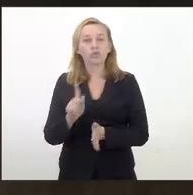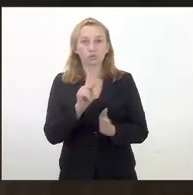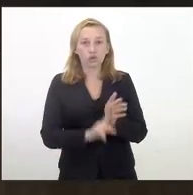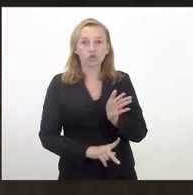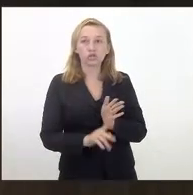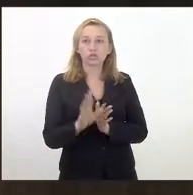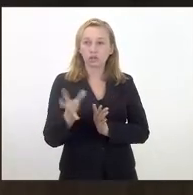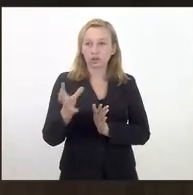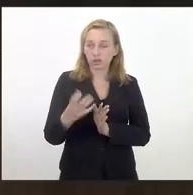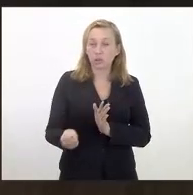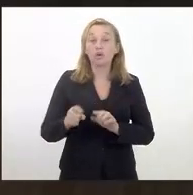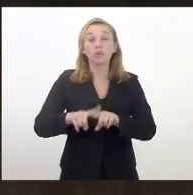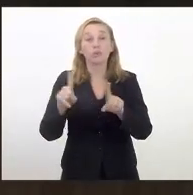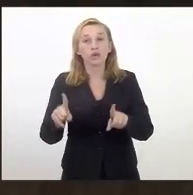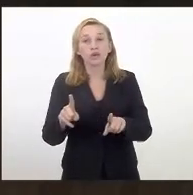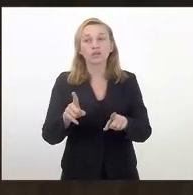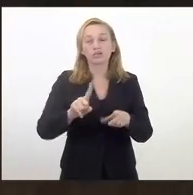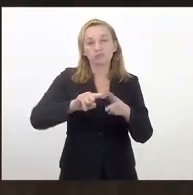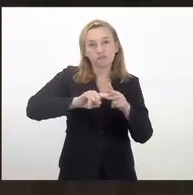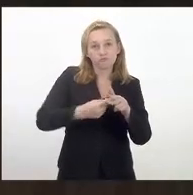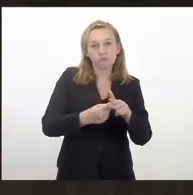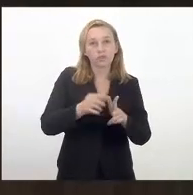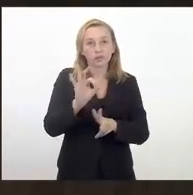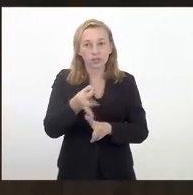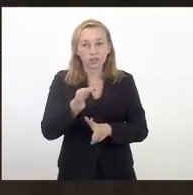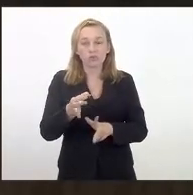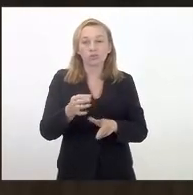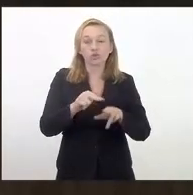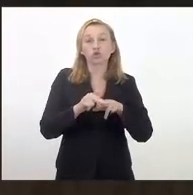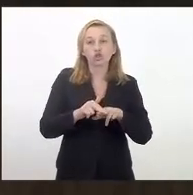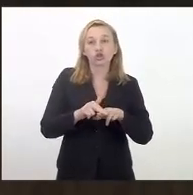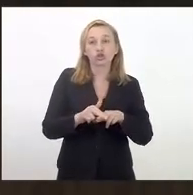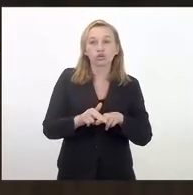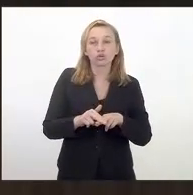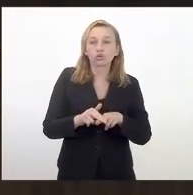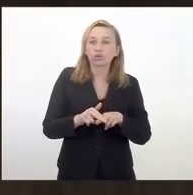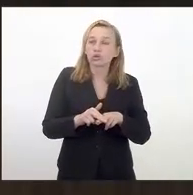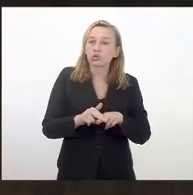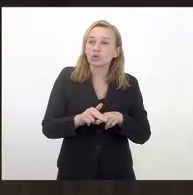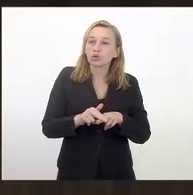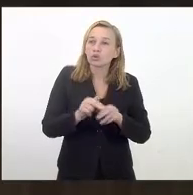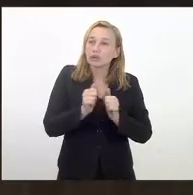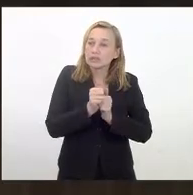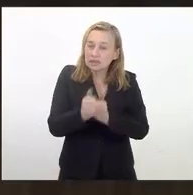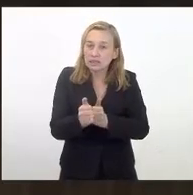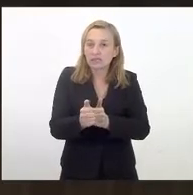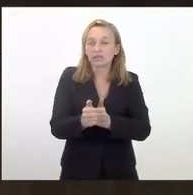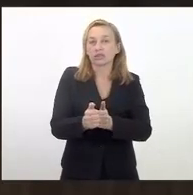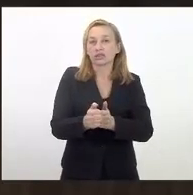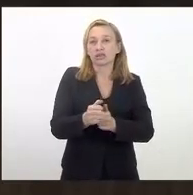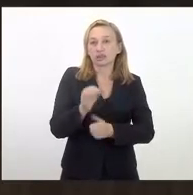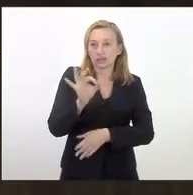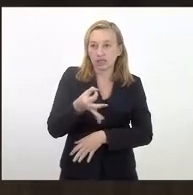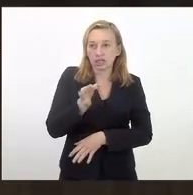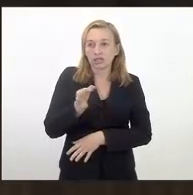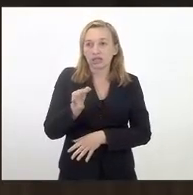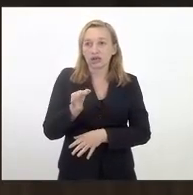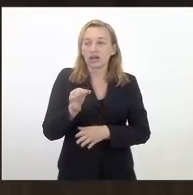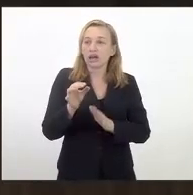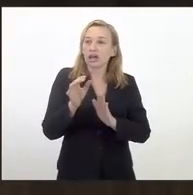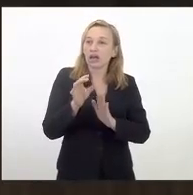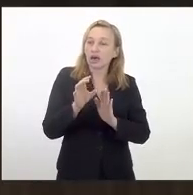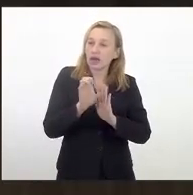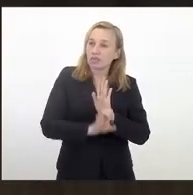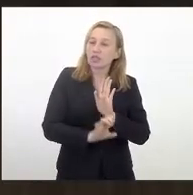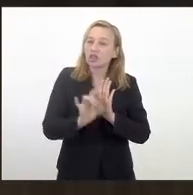da fazenda mas é necessária uma regulamentação específica por conta de uma emissão de guia específico então a emenda É